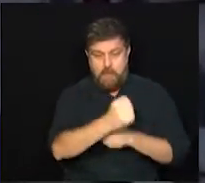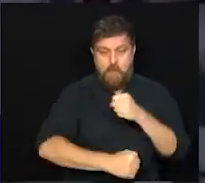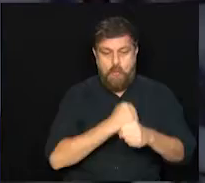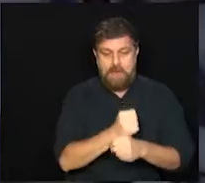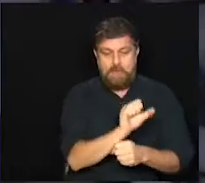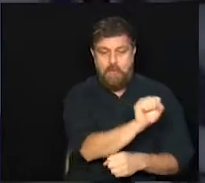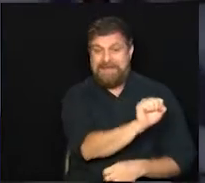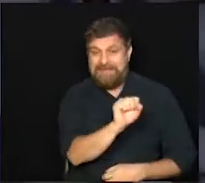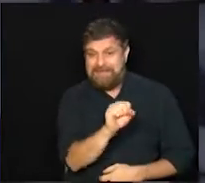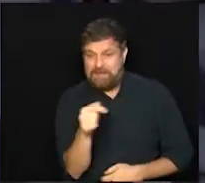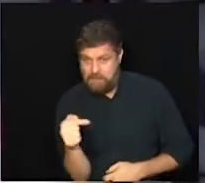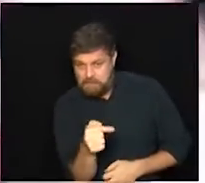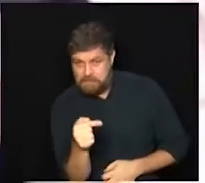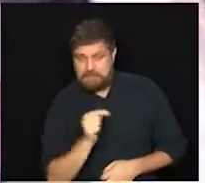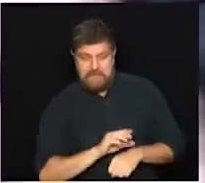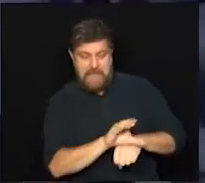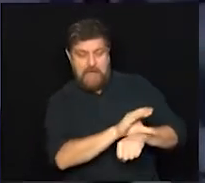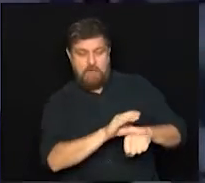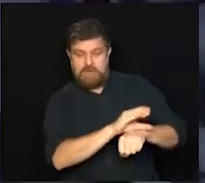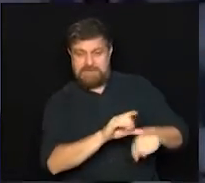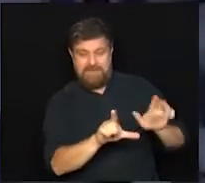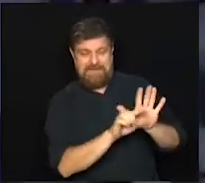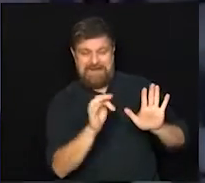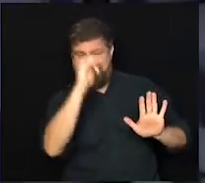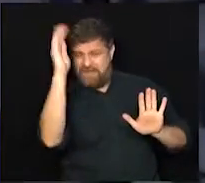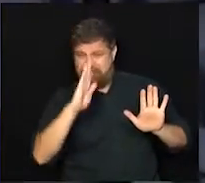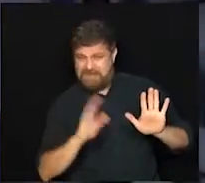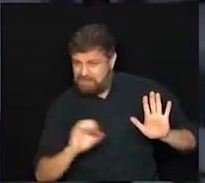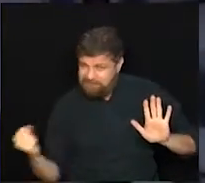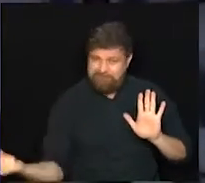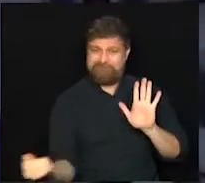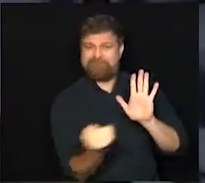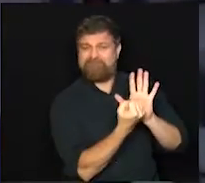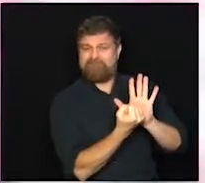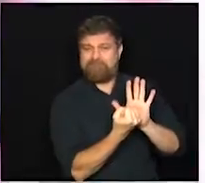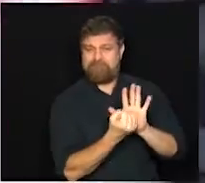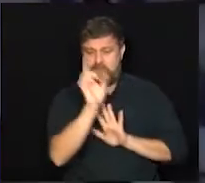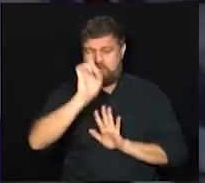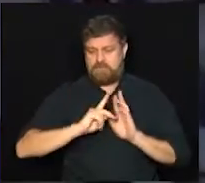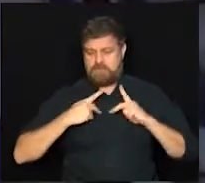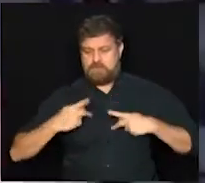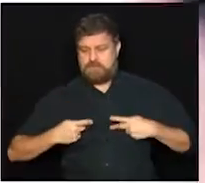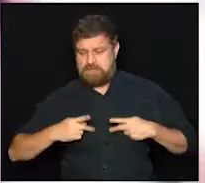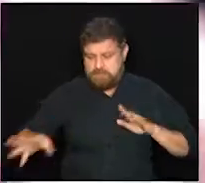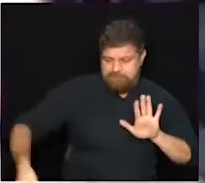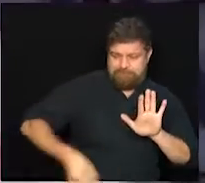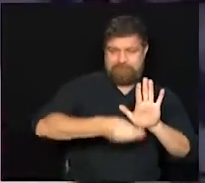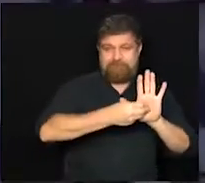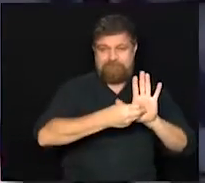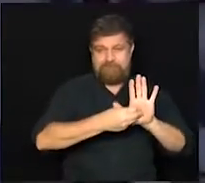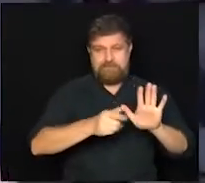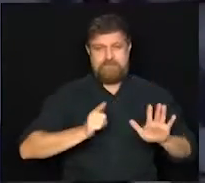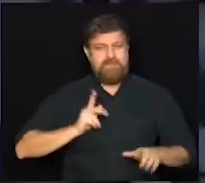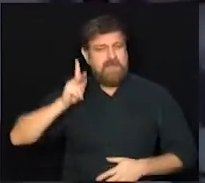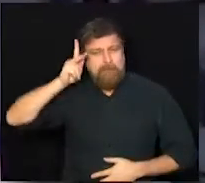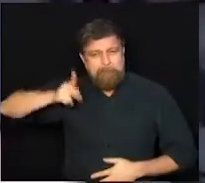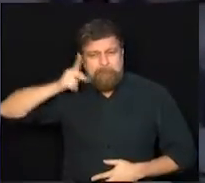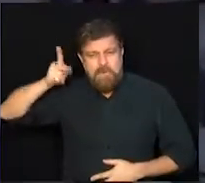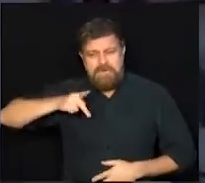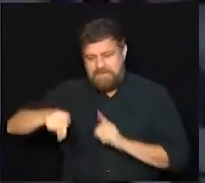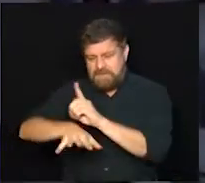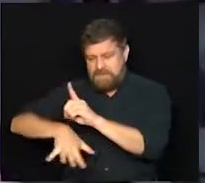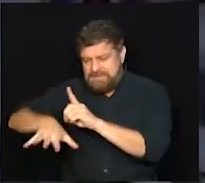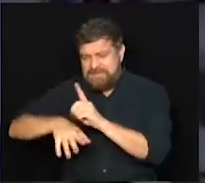né, onde que essa Constituição ela é um marco de garantias de direitos civis, direitos políticos,